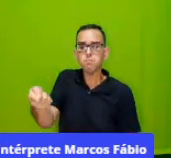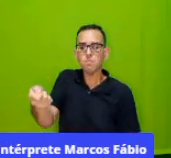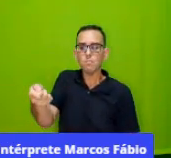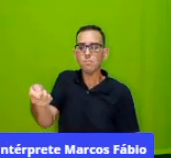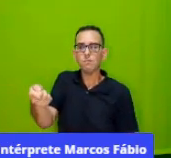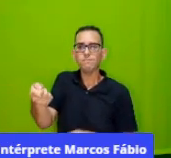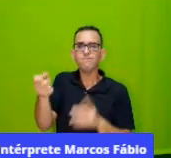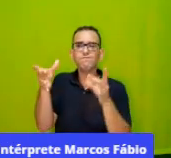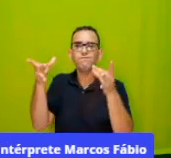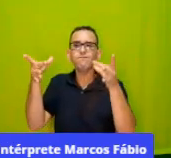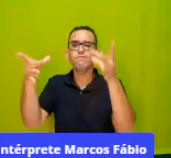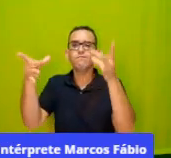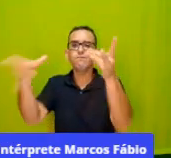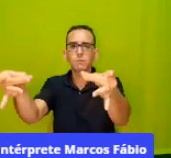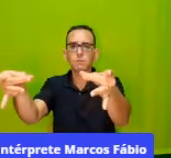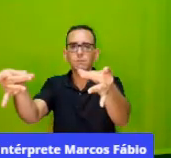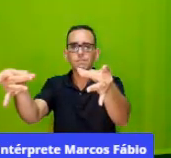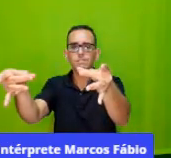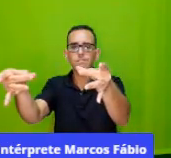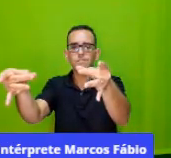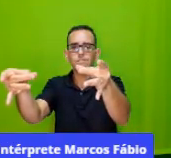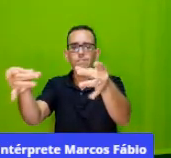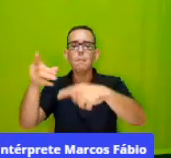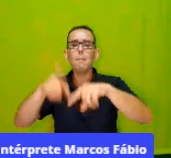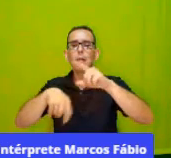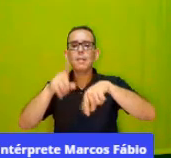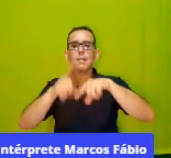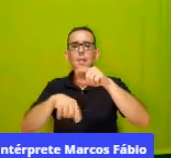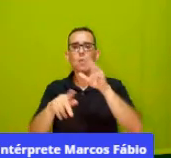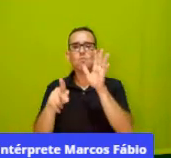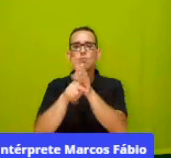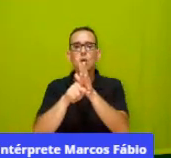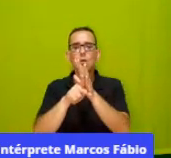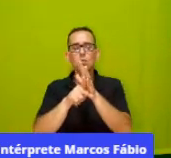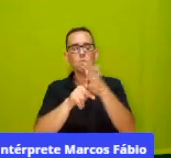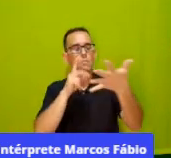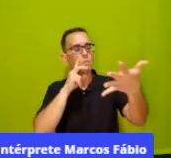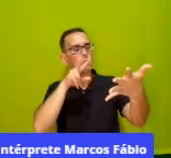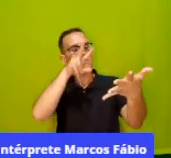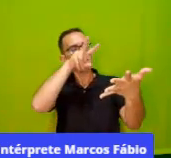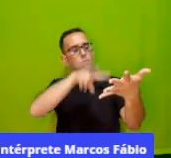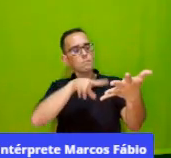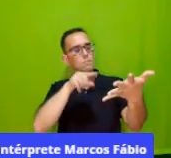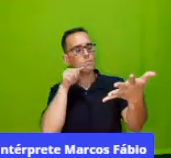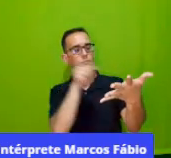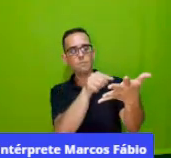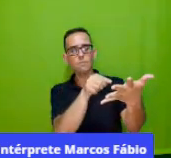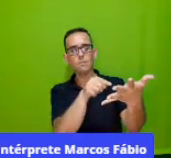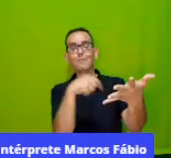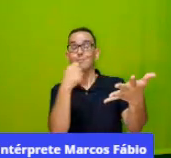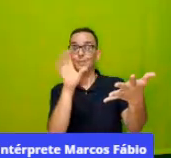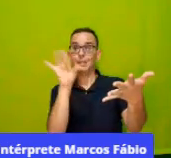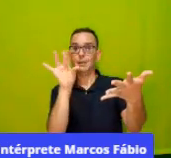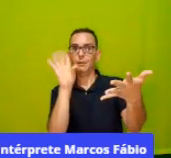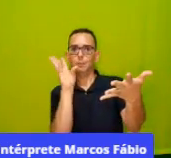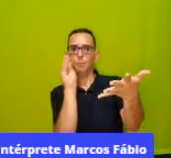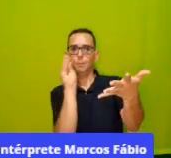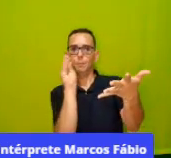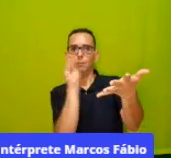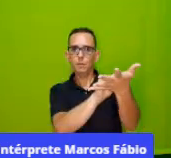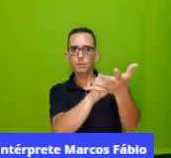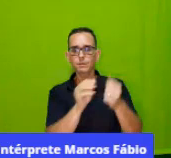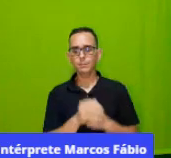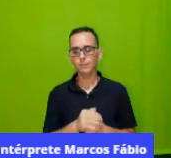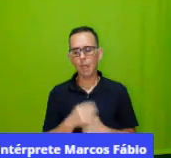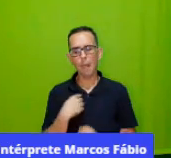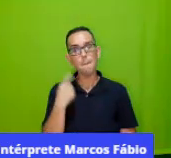fixar esse material no plano ali onde ele tem que encostar, o velcro tem que colar. Aí eu penso